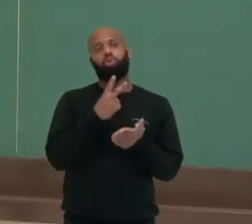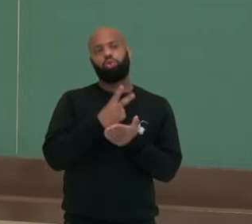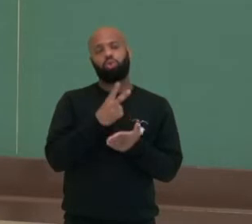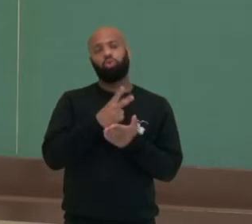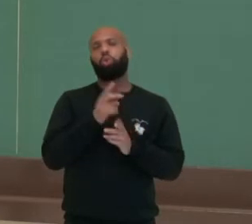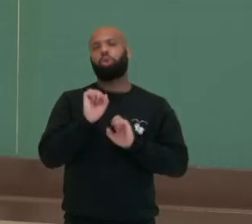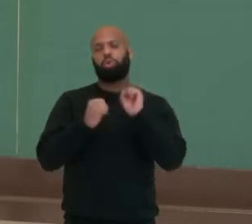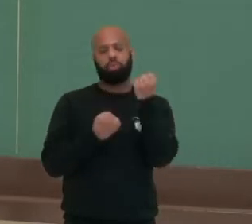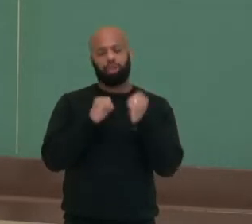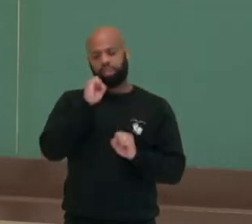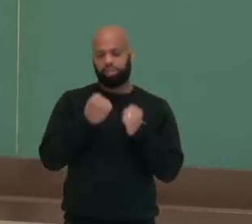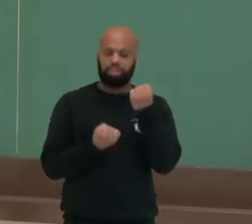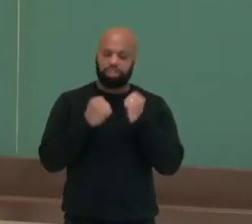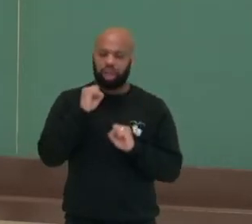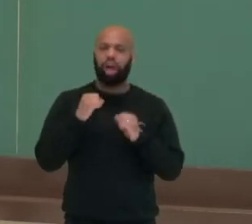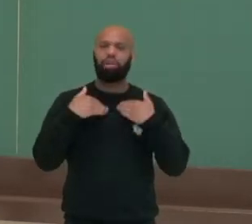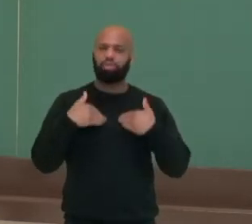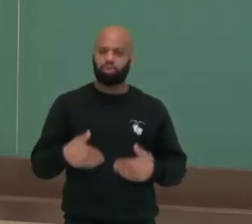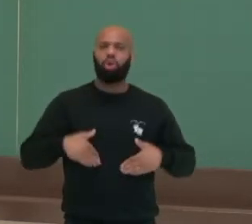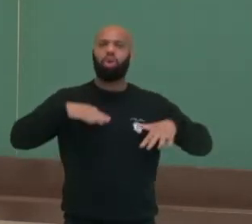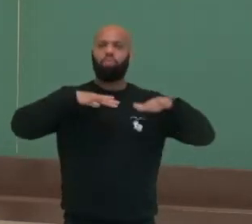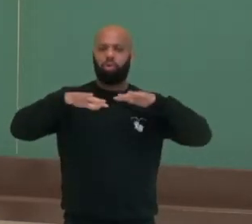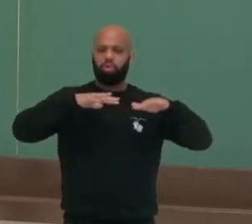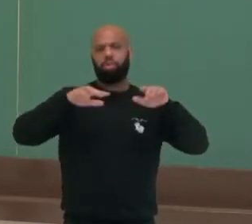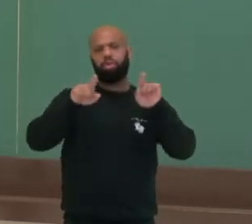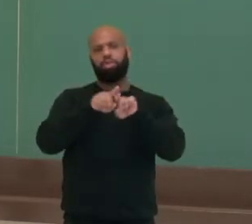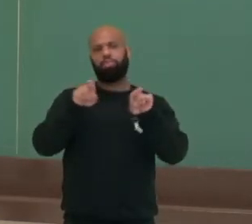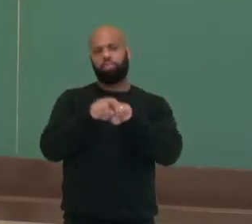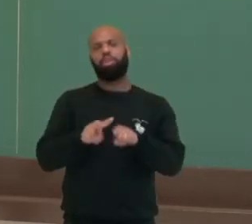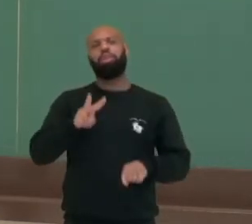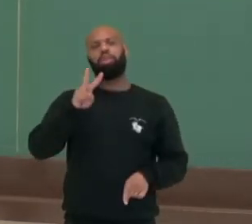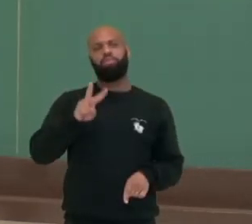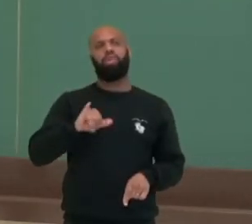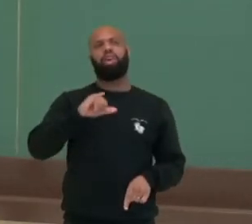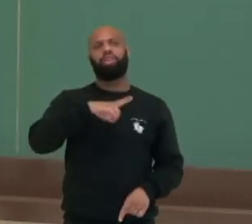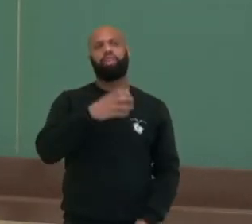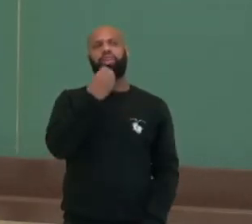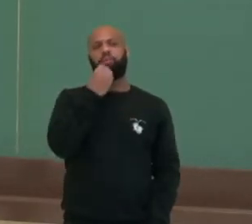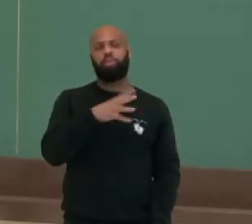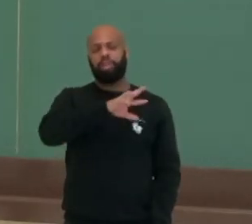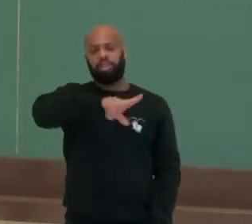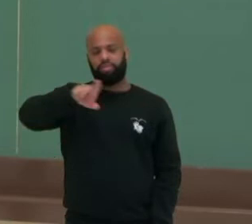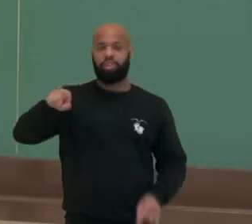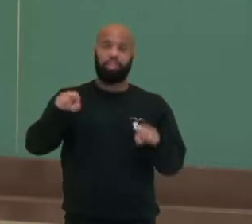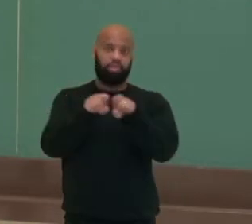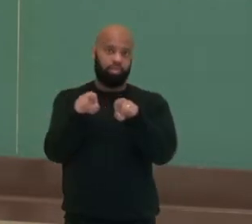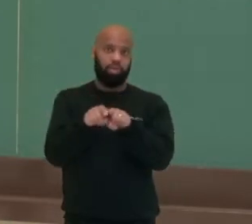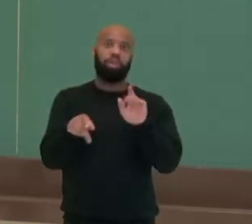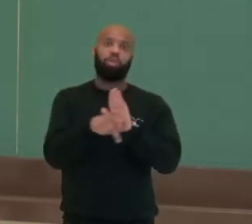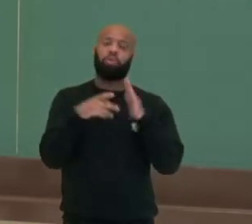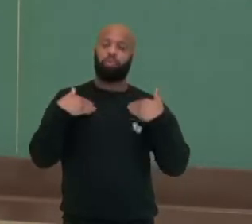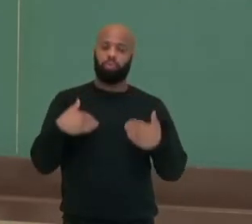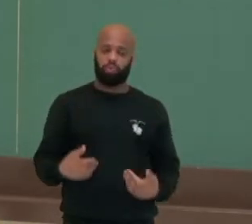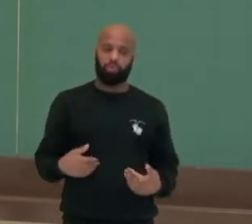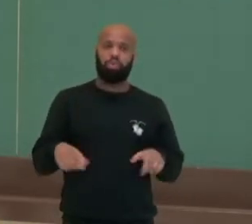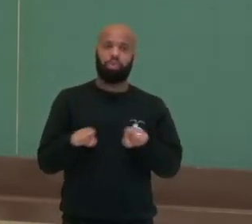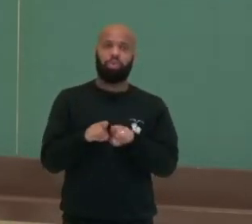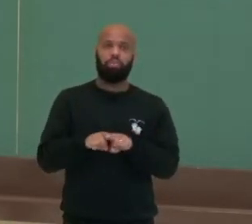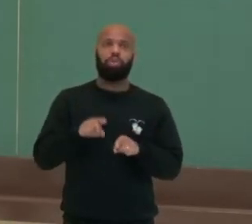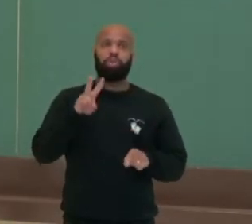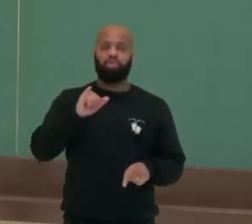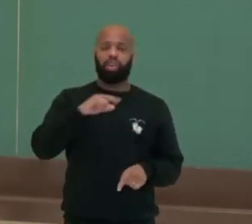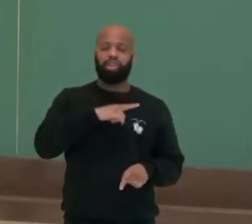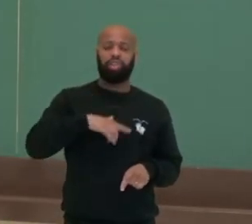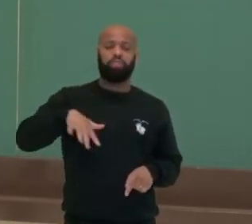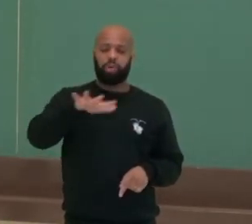uma atividade física que vai envolvê-lo, que vai trazer uma certa exigência dele, vai colocar ele no